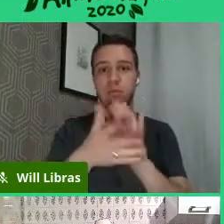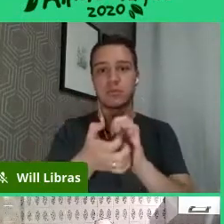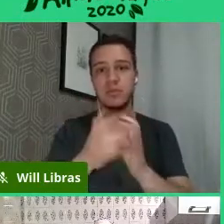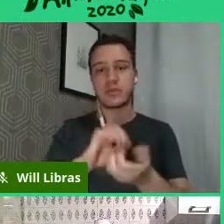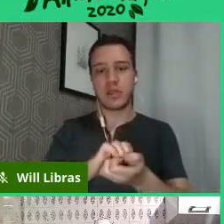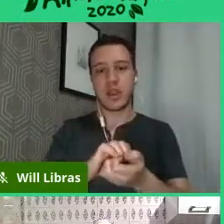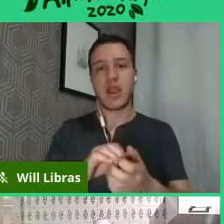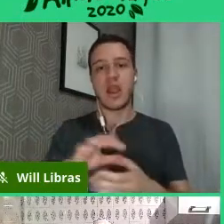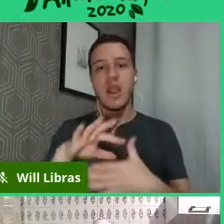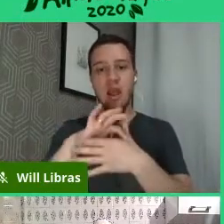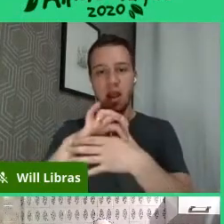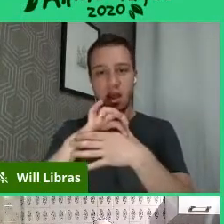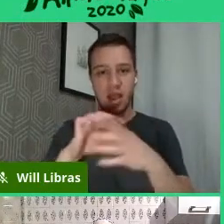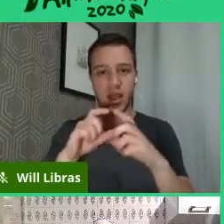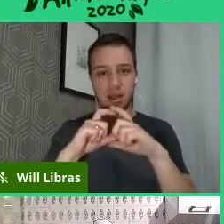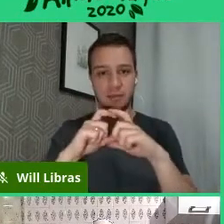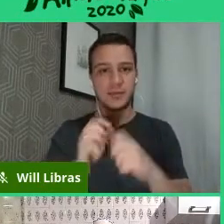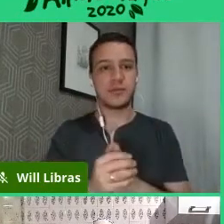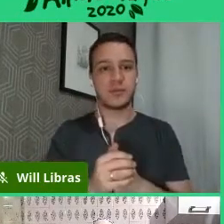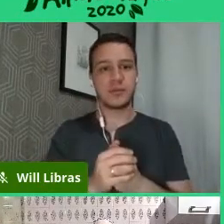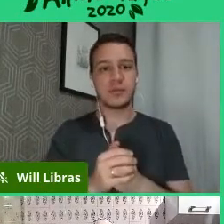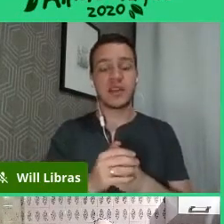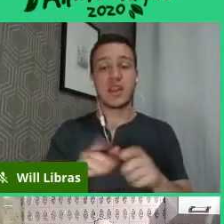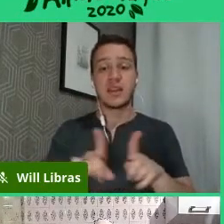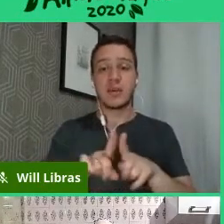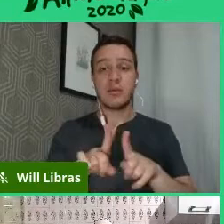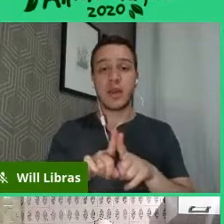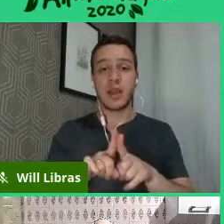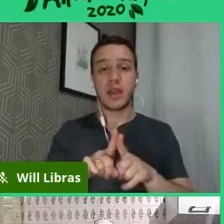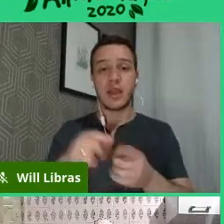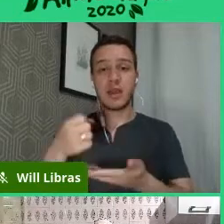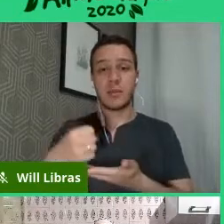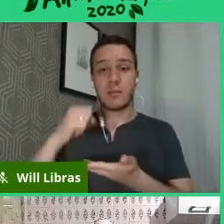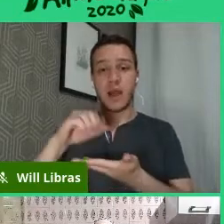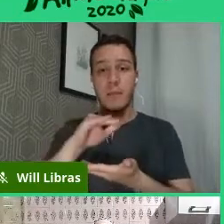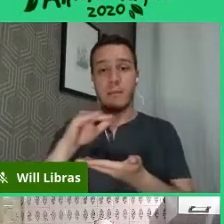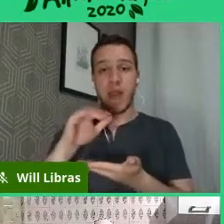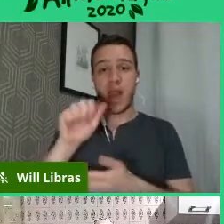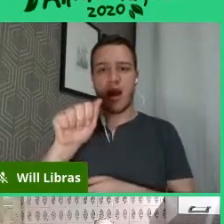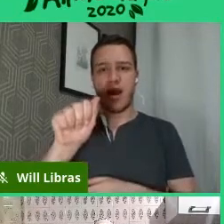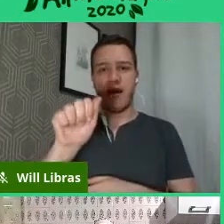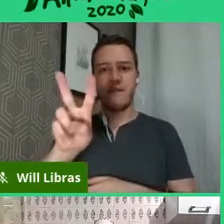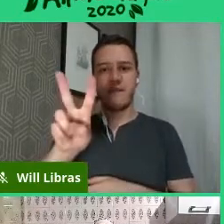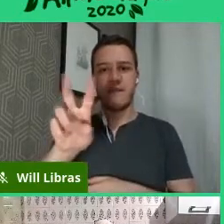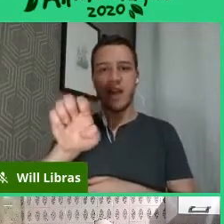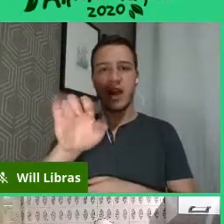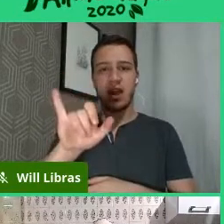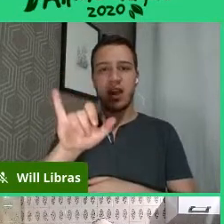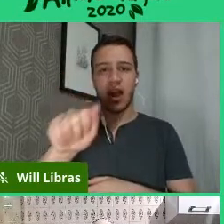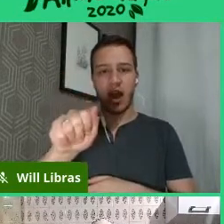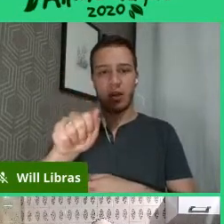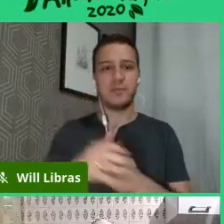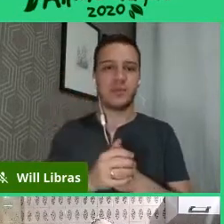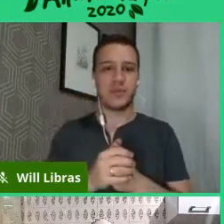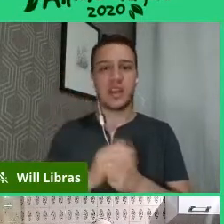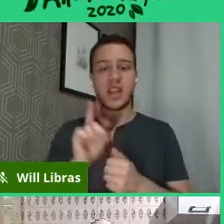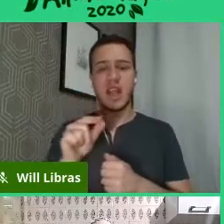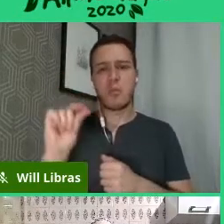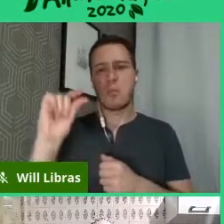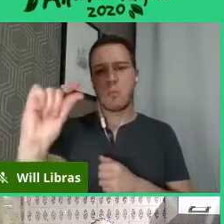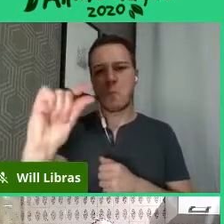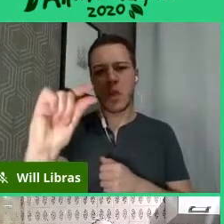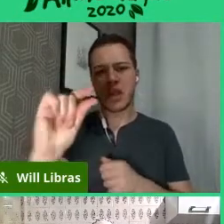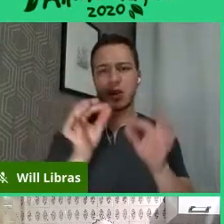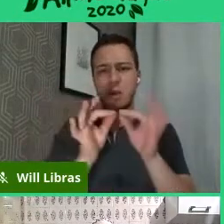vou estar adicionando também meia xícara de aveia. Eu uso a aveia em flocos finos,